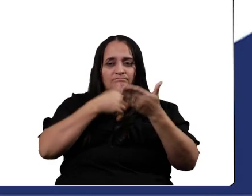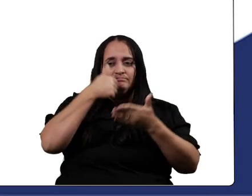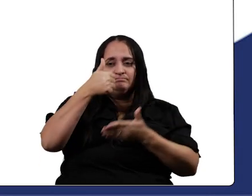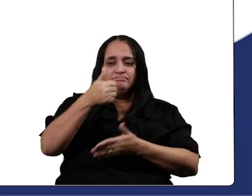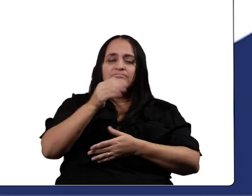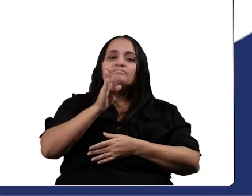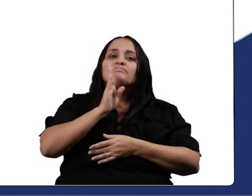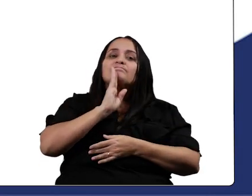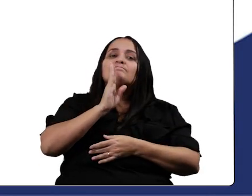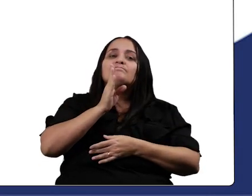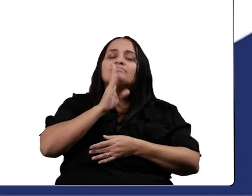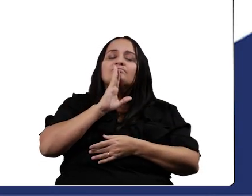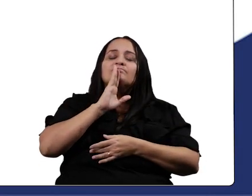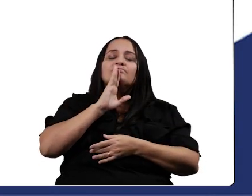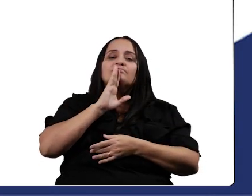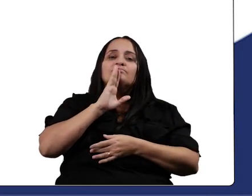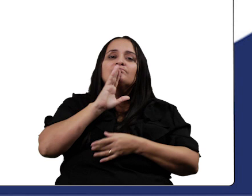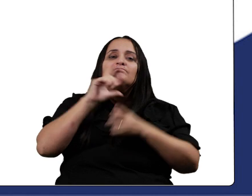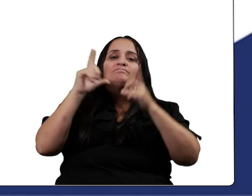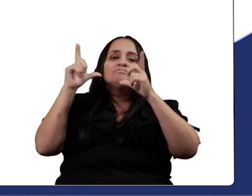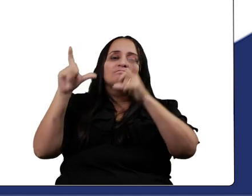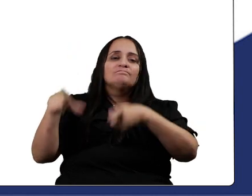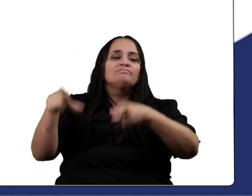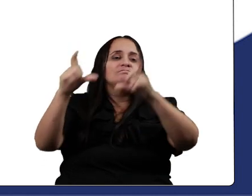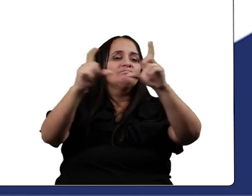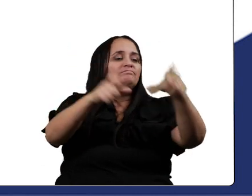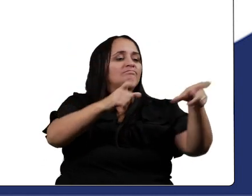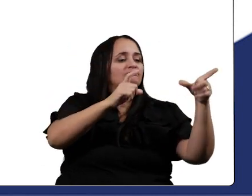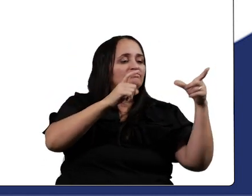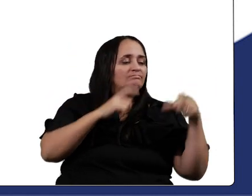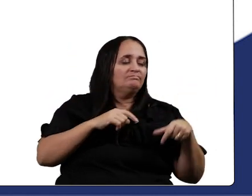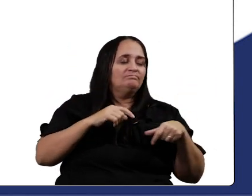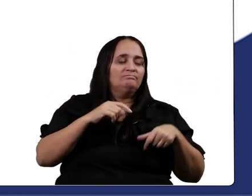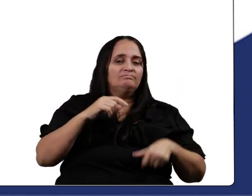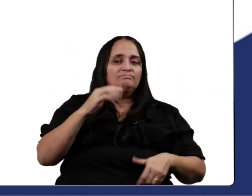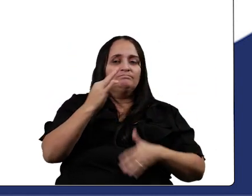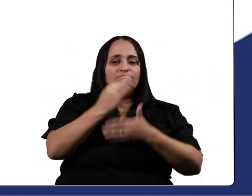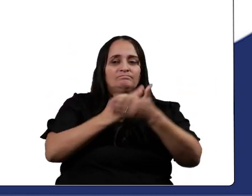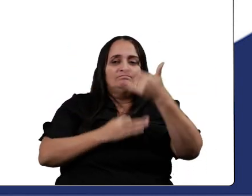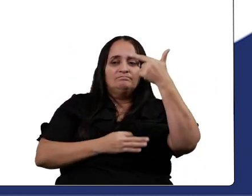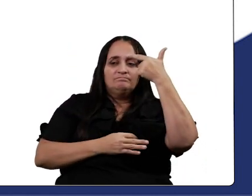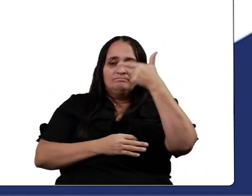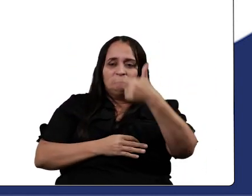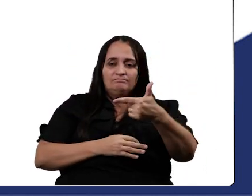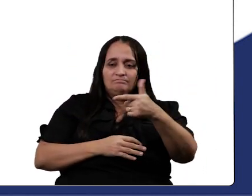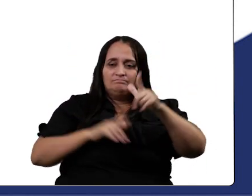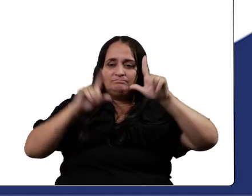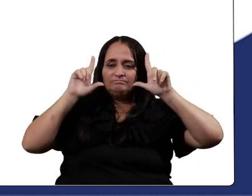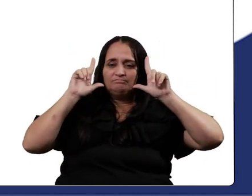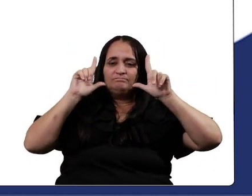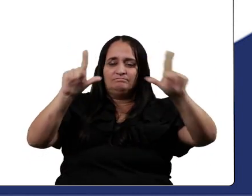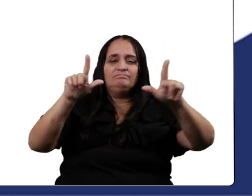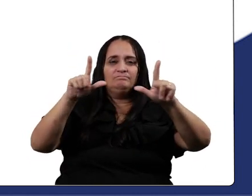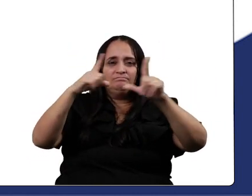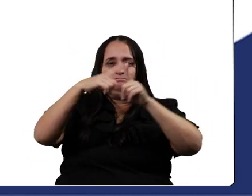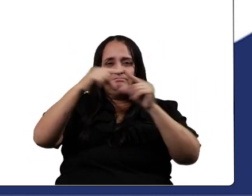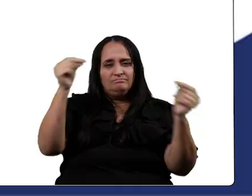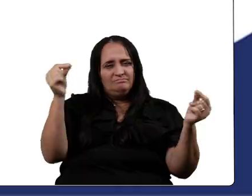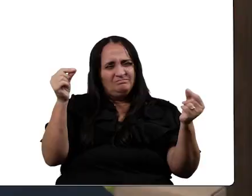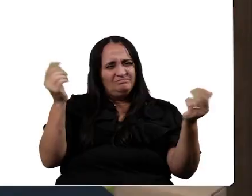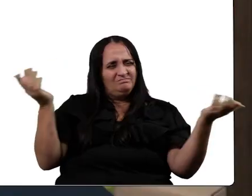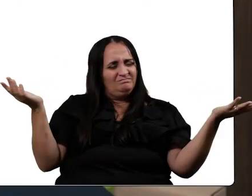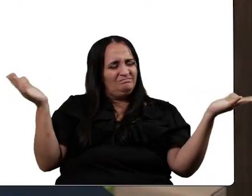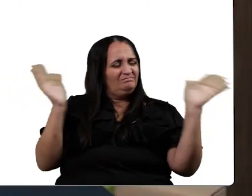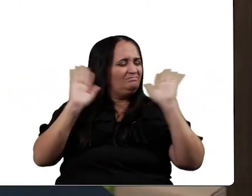para conhecer as paisagens usadas. E o texto 2 para fazer propaganda aos